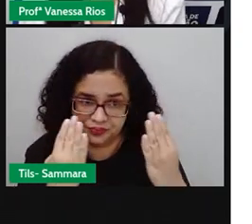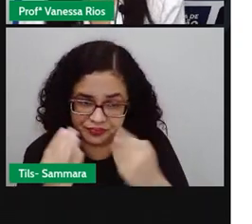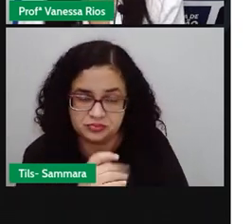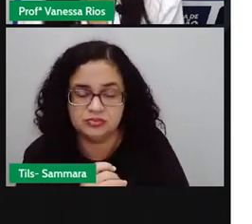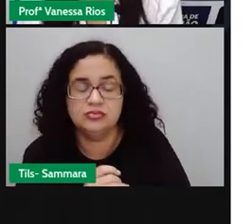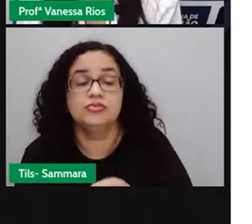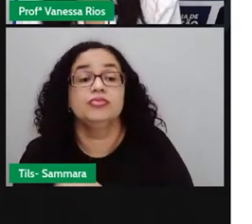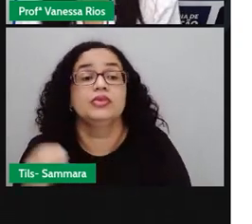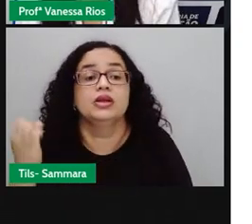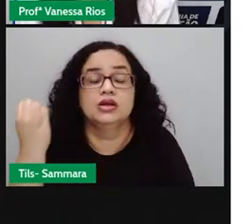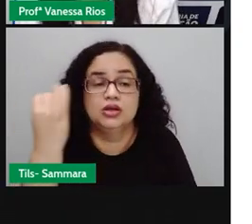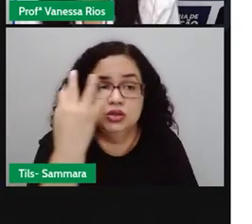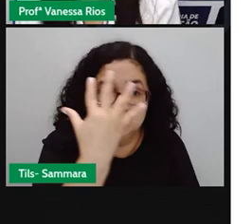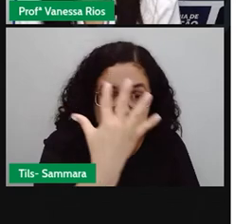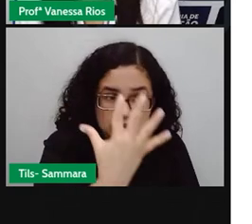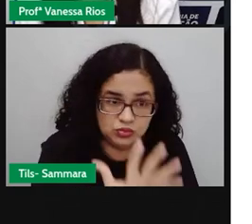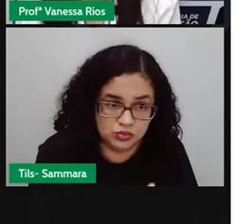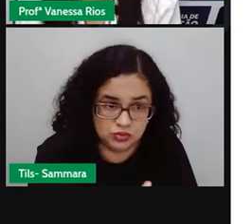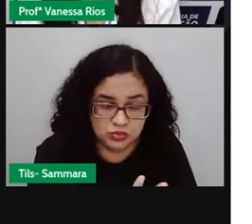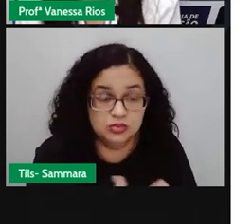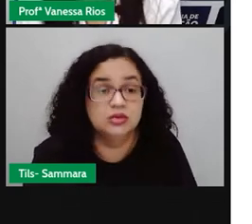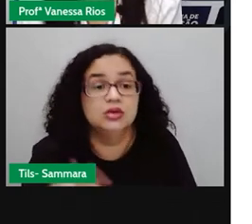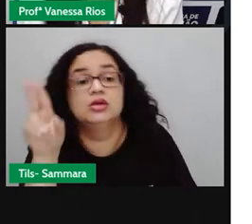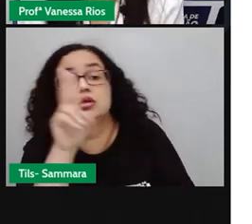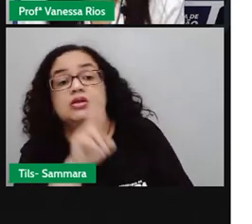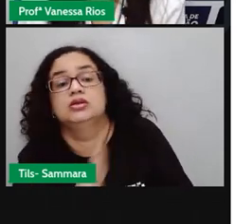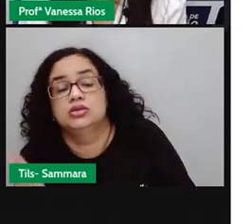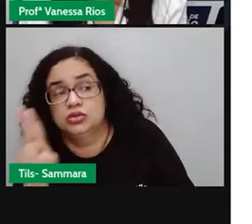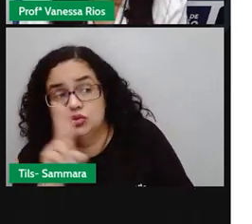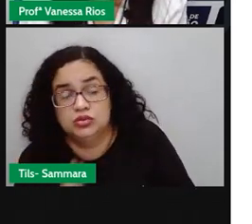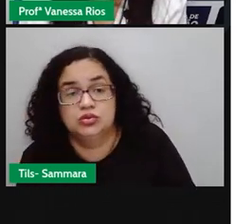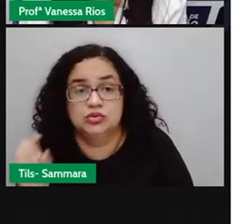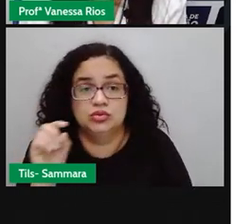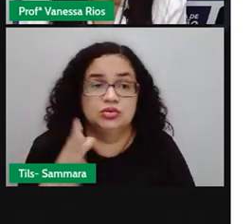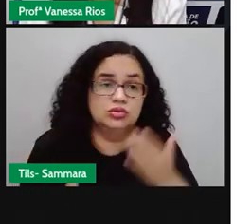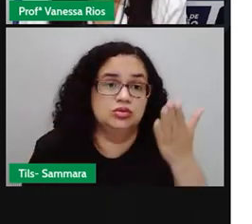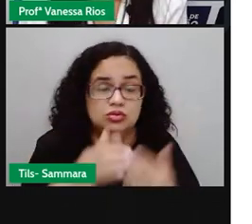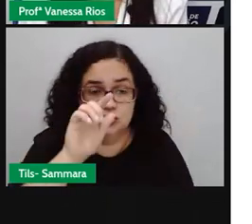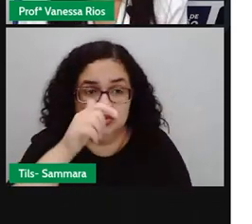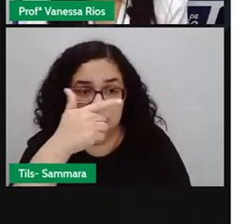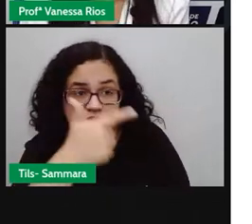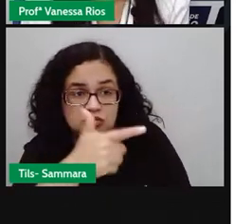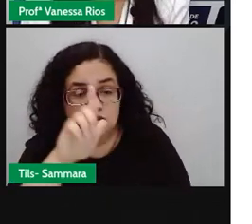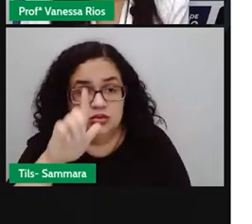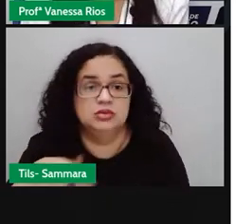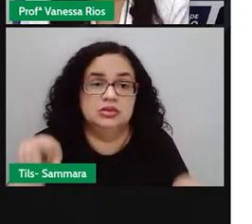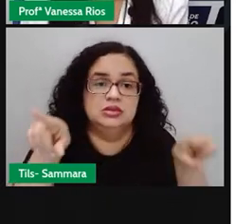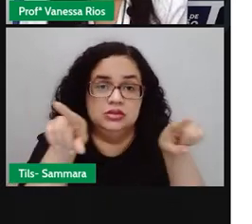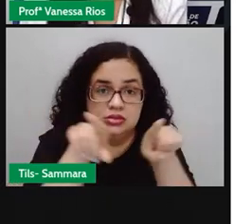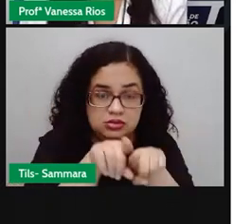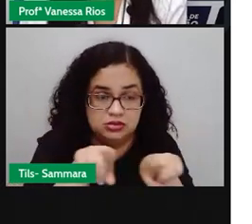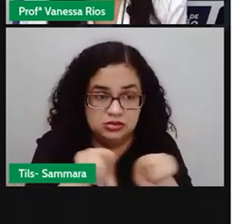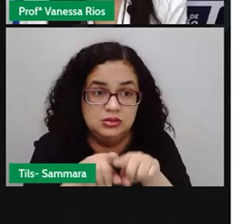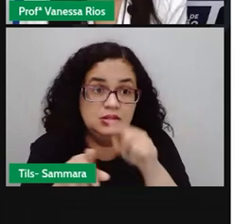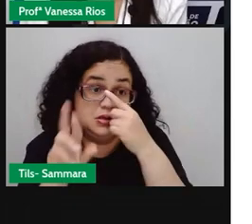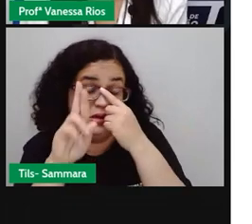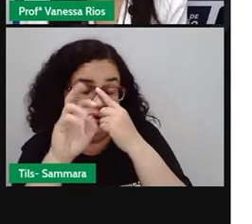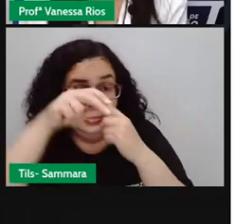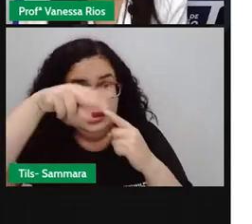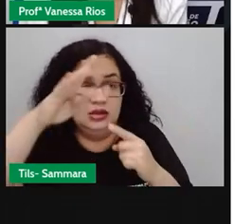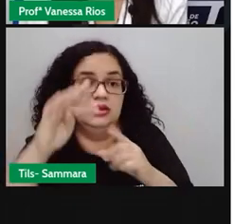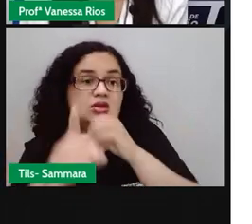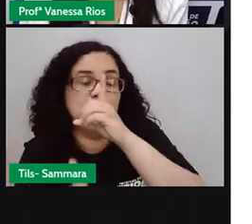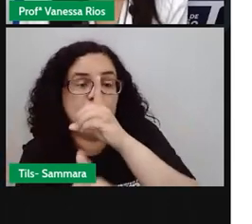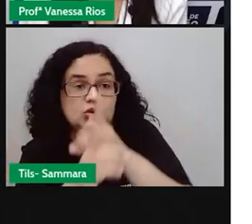às quantidades de vezes ou a utilização apenas da jarra de 2 litros, também vai fazer com que Renata chegue